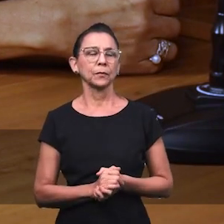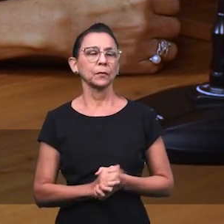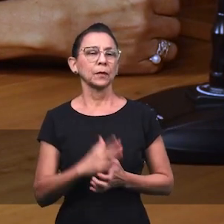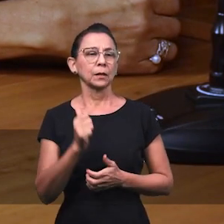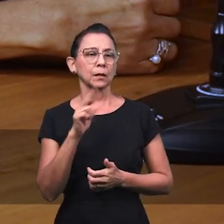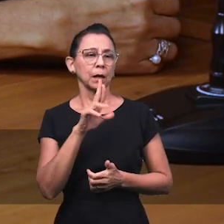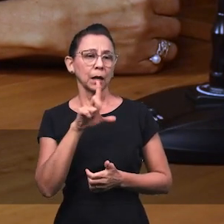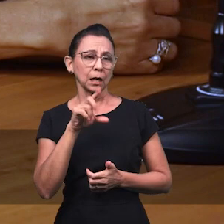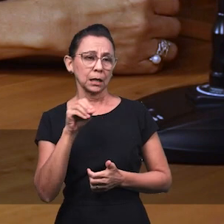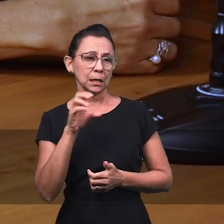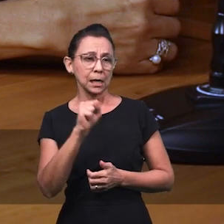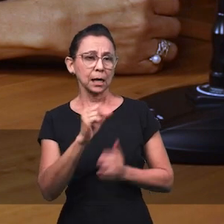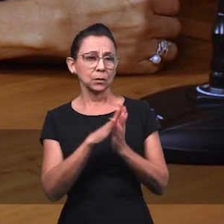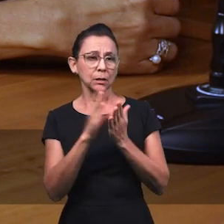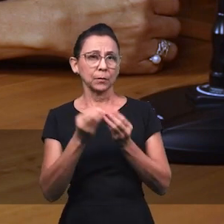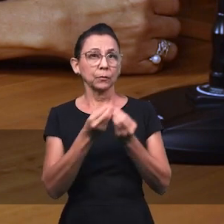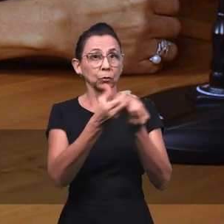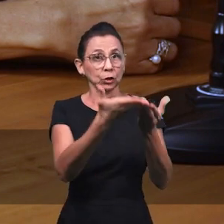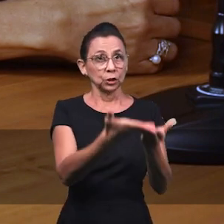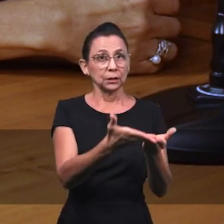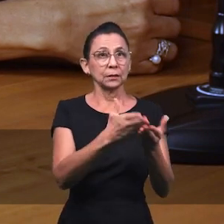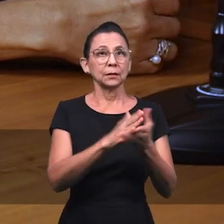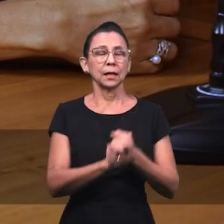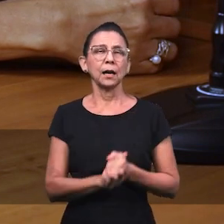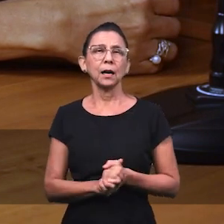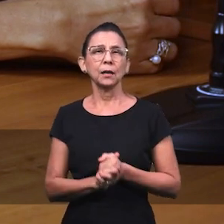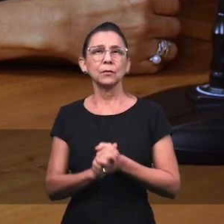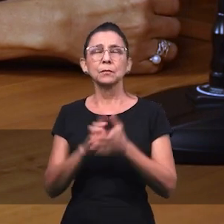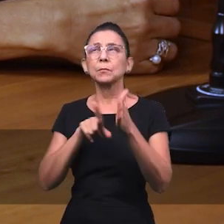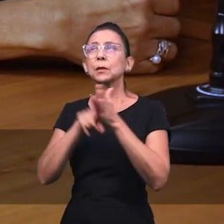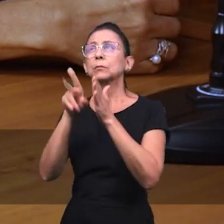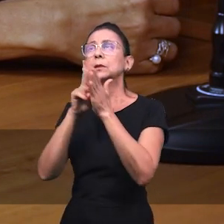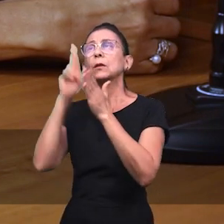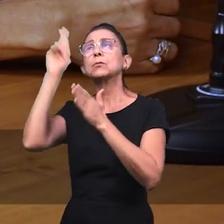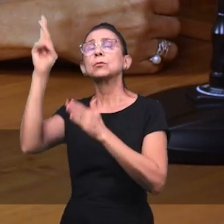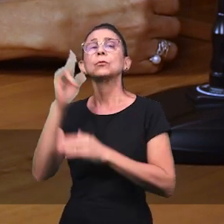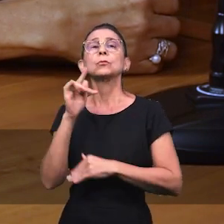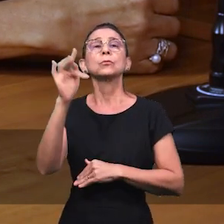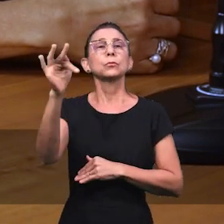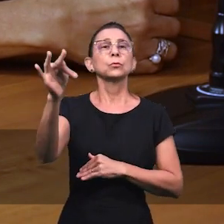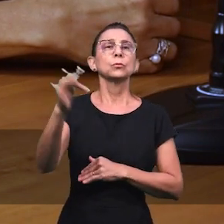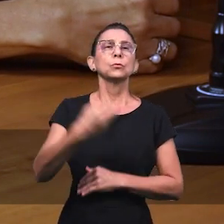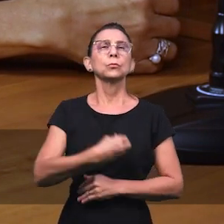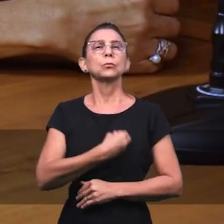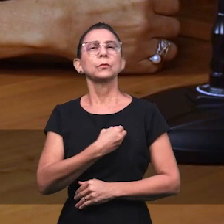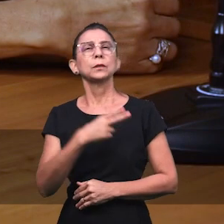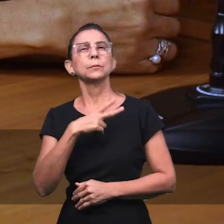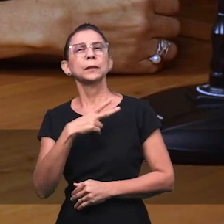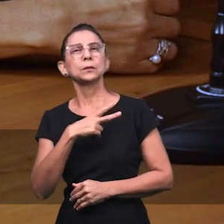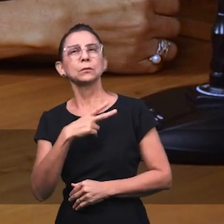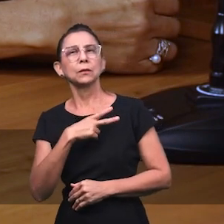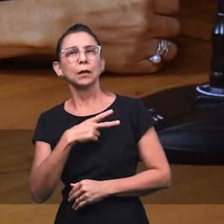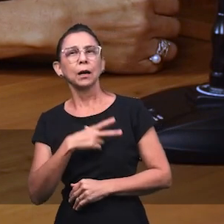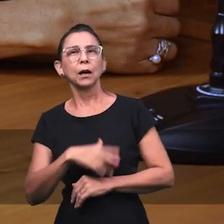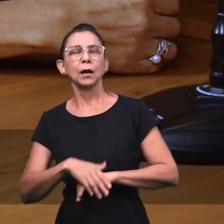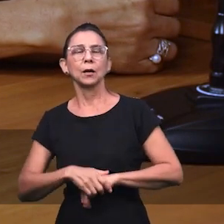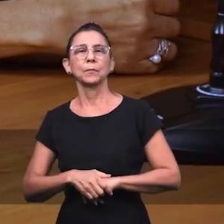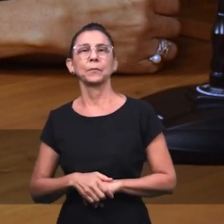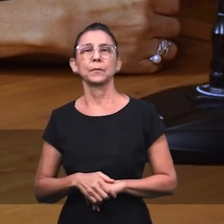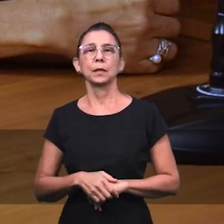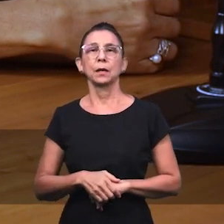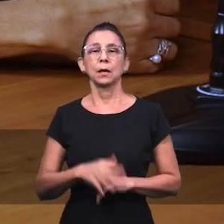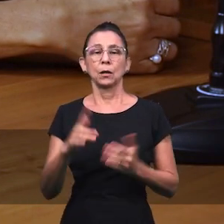palavra. E eu quero te dar uma peça para sua vida, para o seu futuro. E me tem uma palavra de